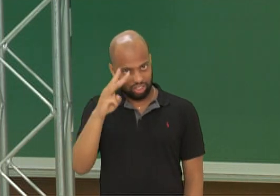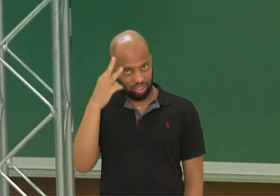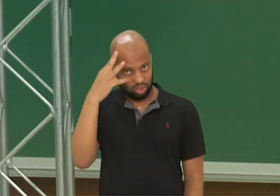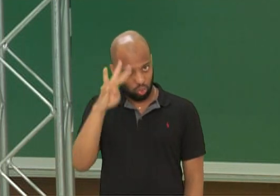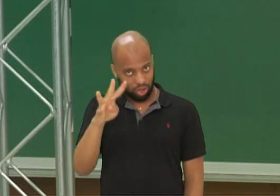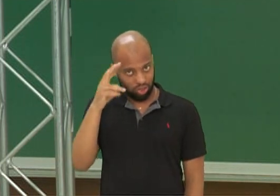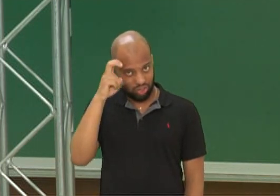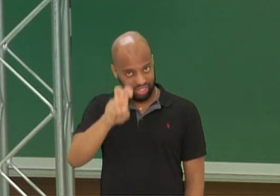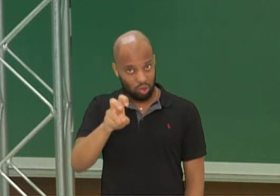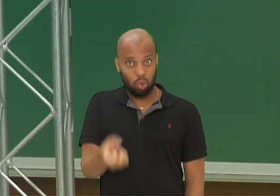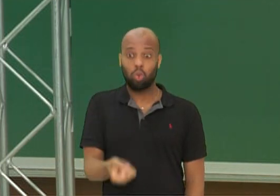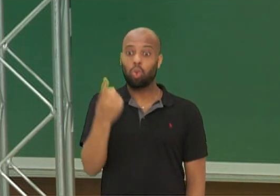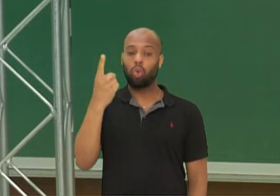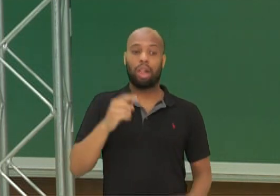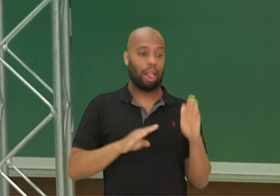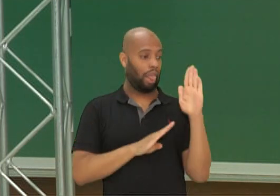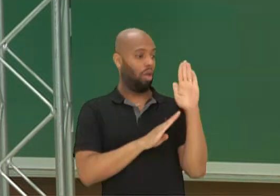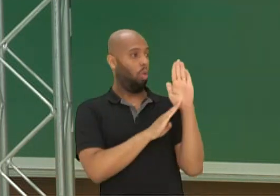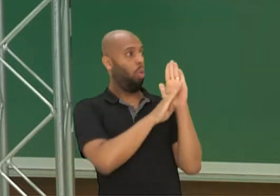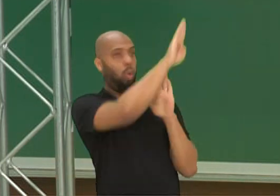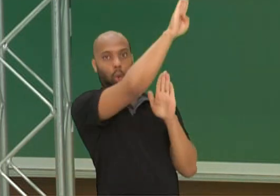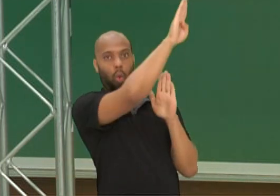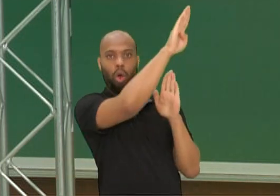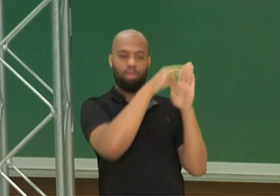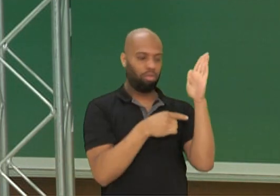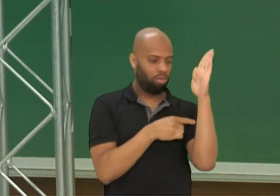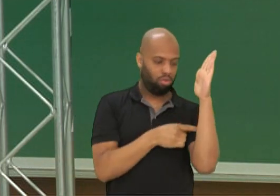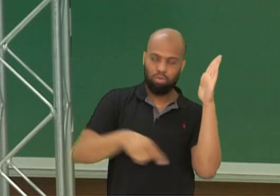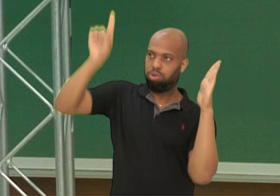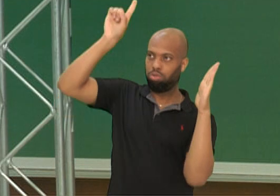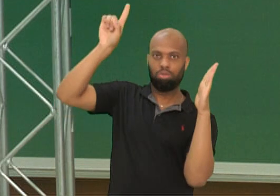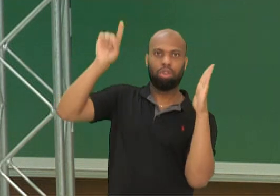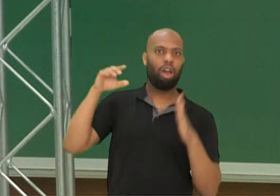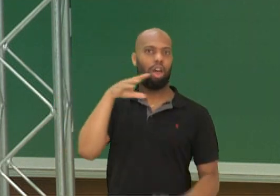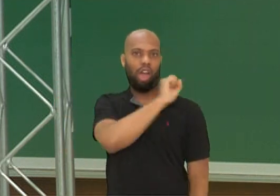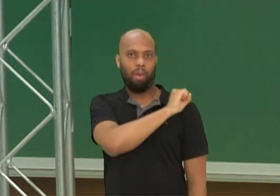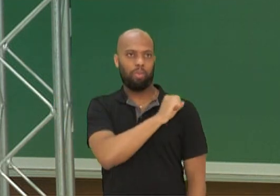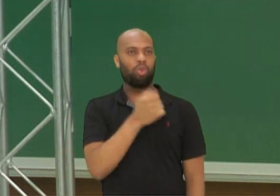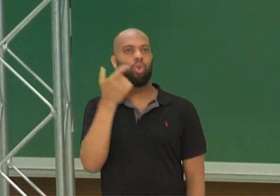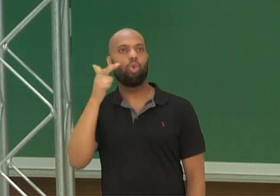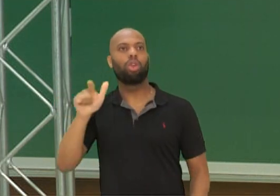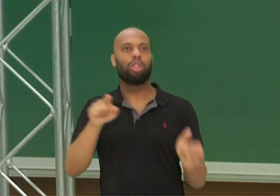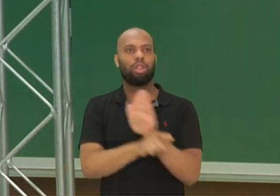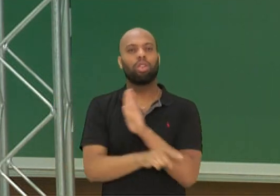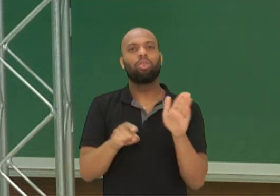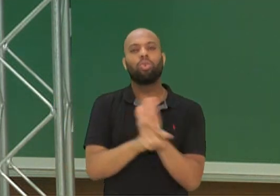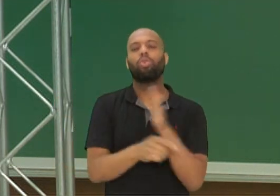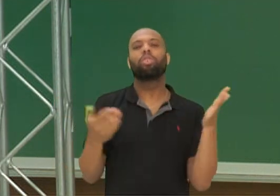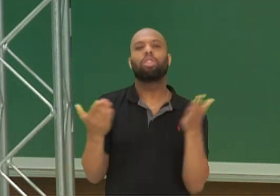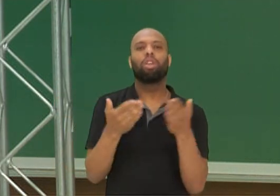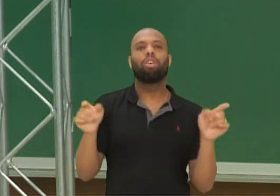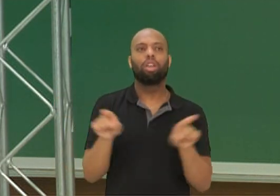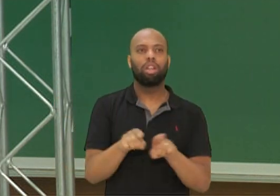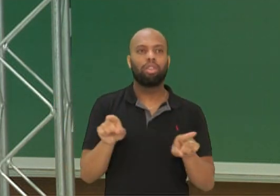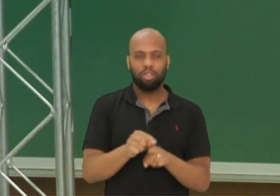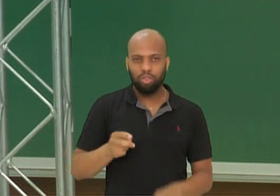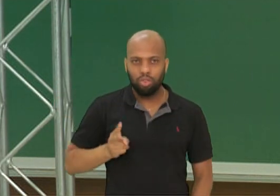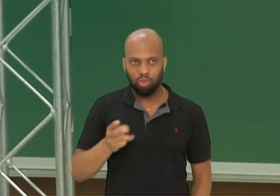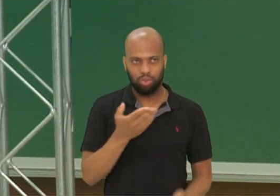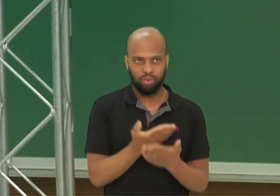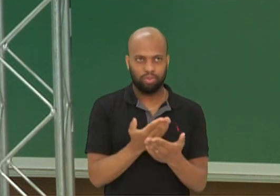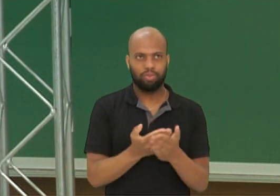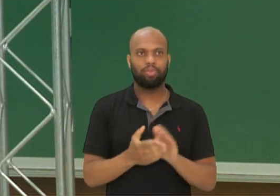Rapaz, crescimento ó, exponencial. Muito bem, gente. Mais um exercício para a gente continuar a aula